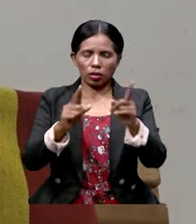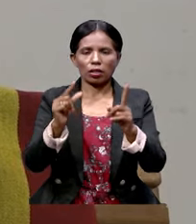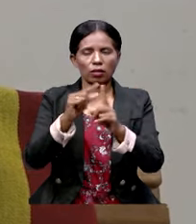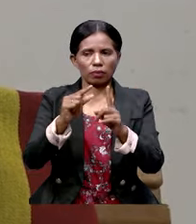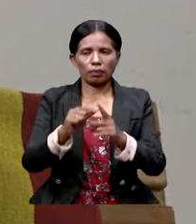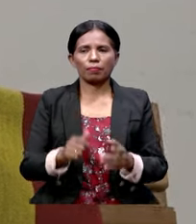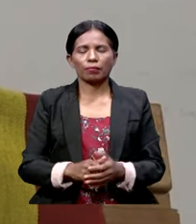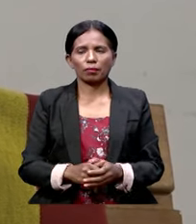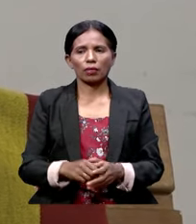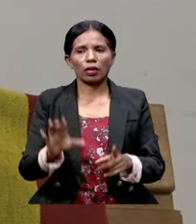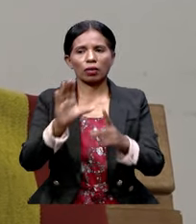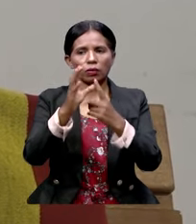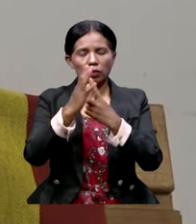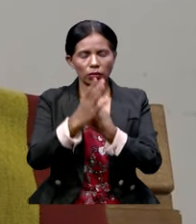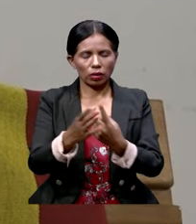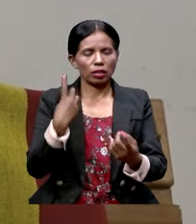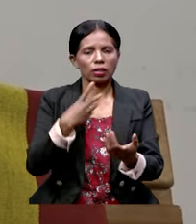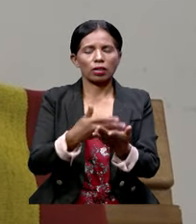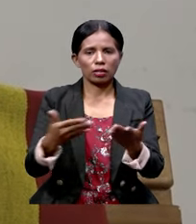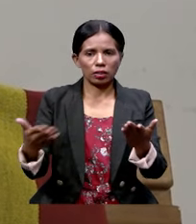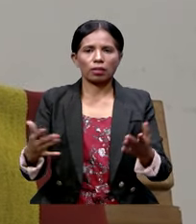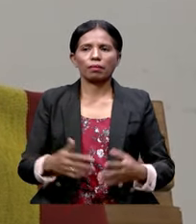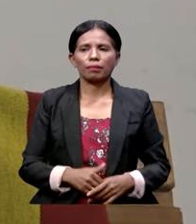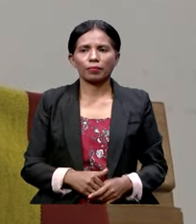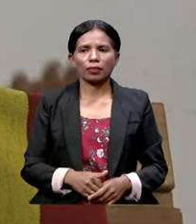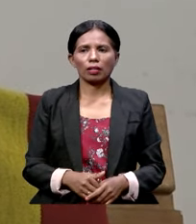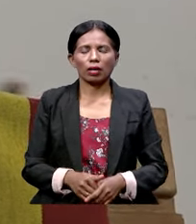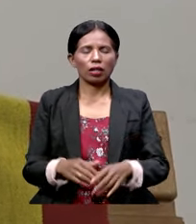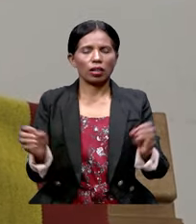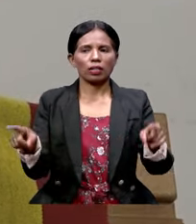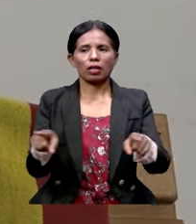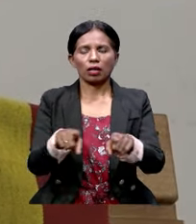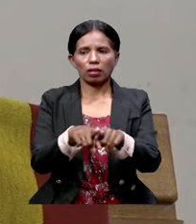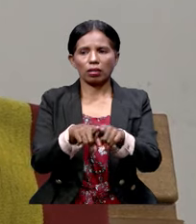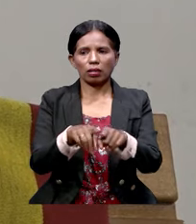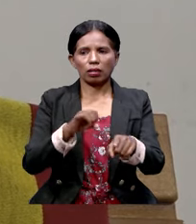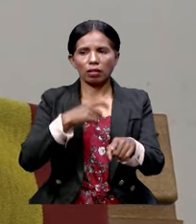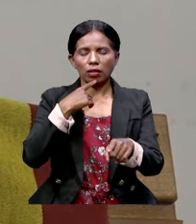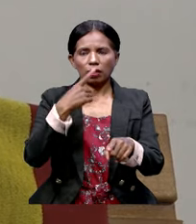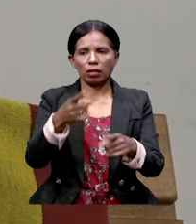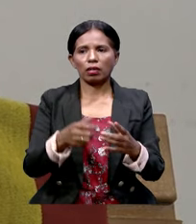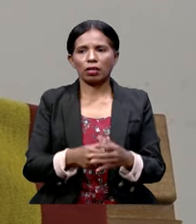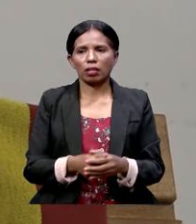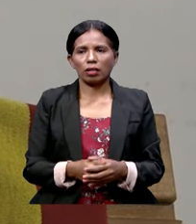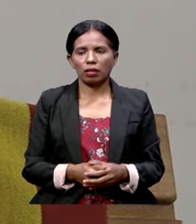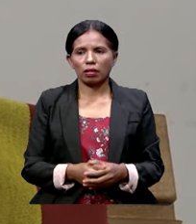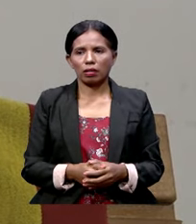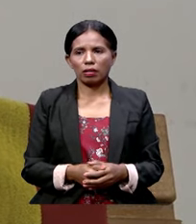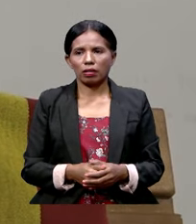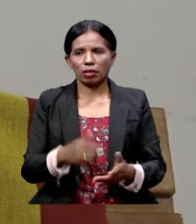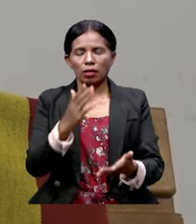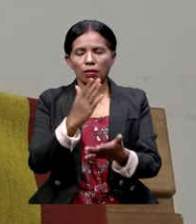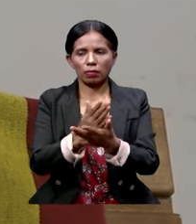é cultura, é patrimônio. E lá se nessa amate lá, não concorda que amate